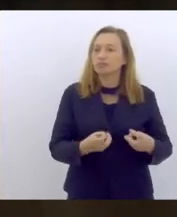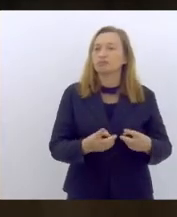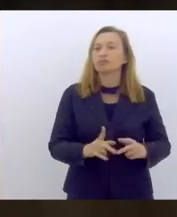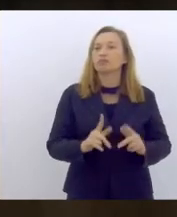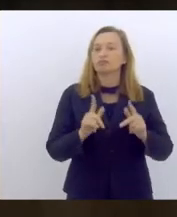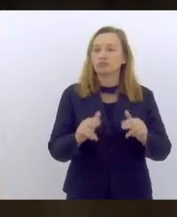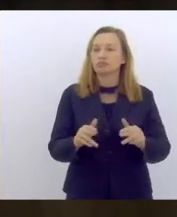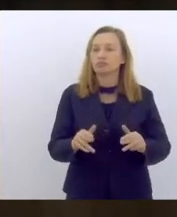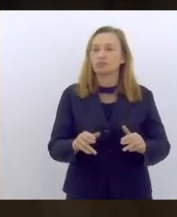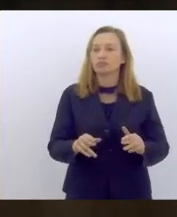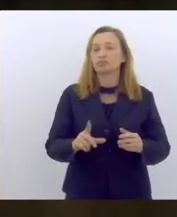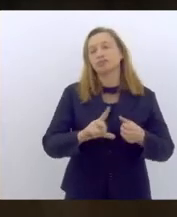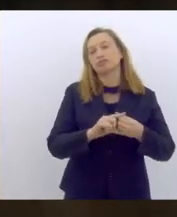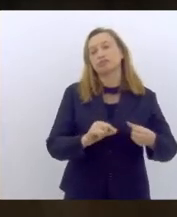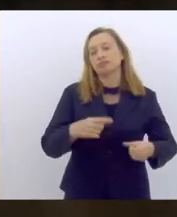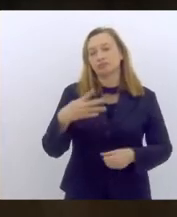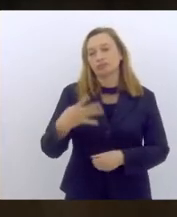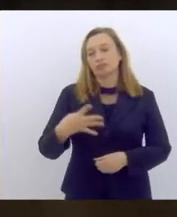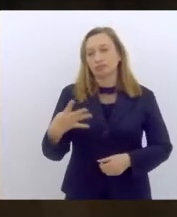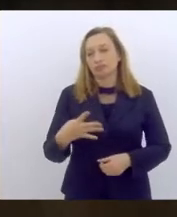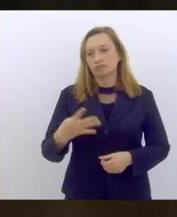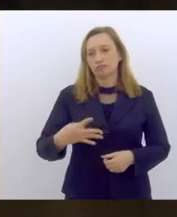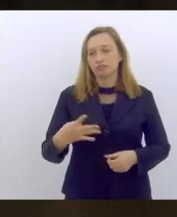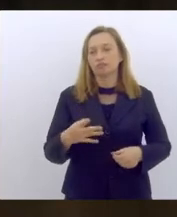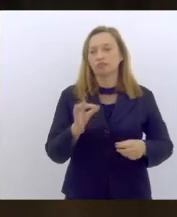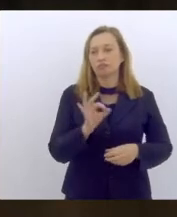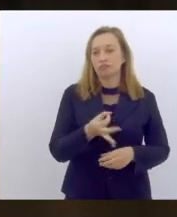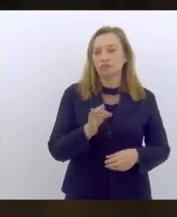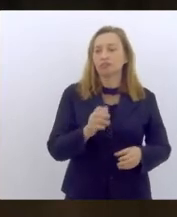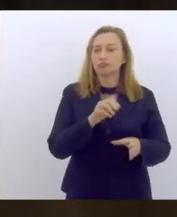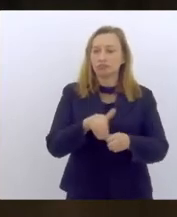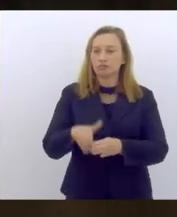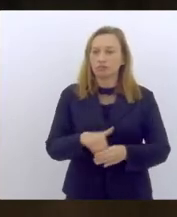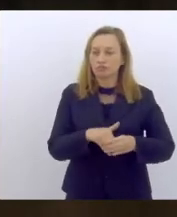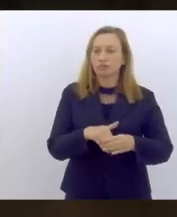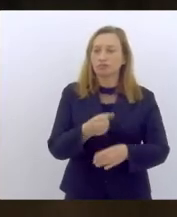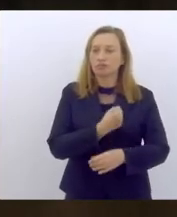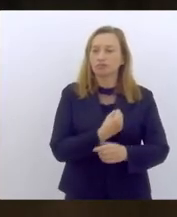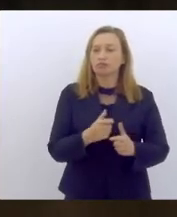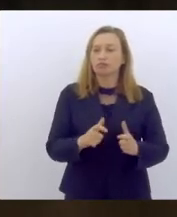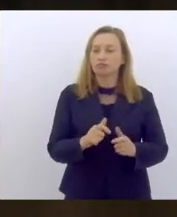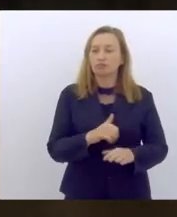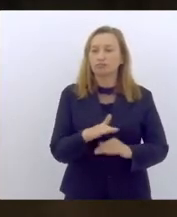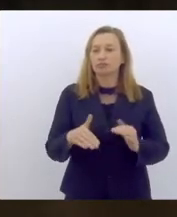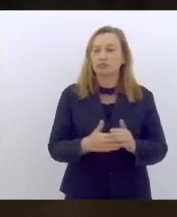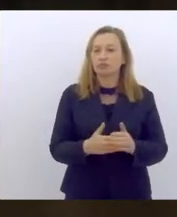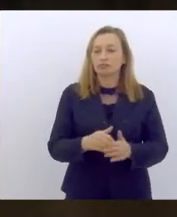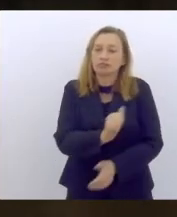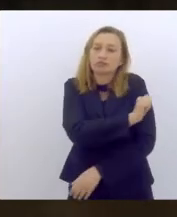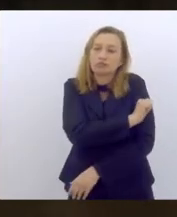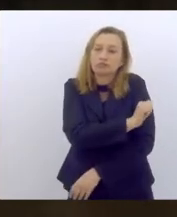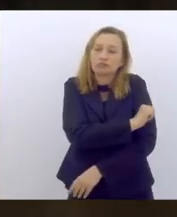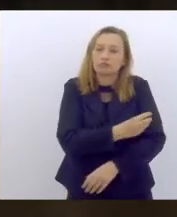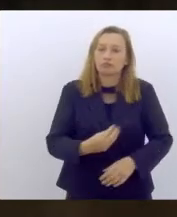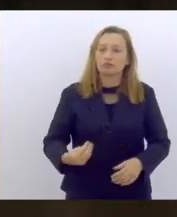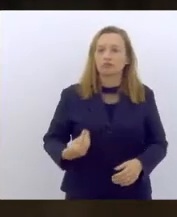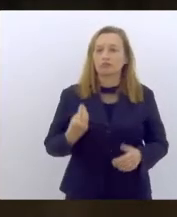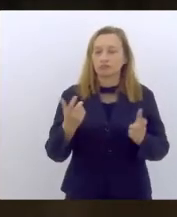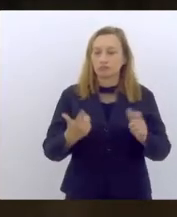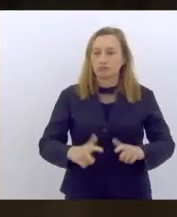mesmos critérios do artigo 4º e deverá ver também votação com corda de maioria absoluta dos Estudantes presentes